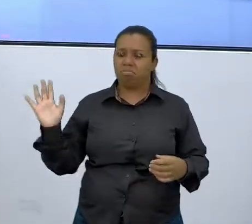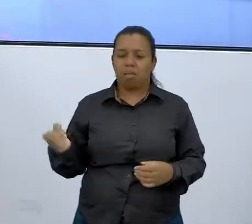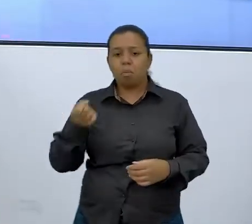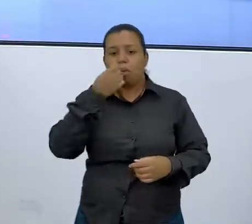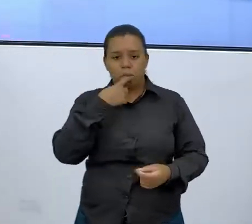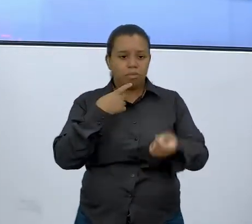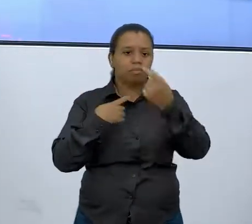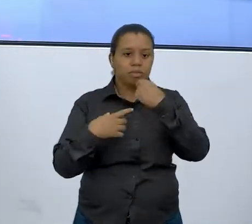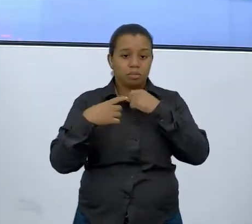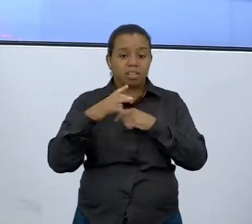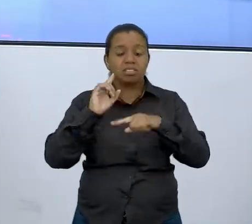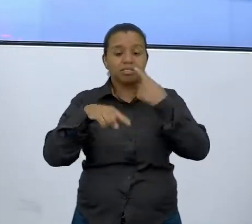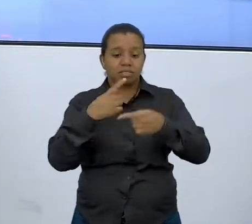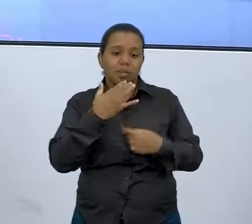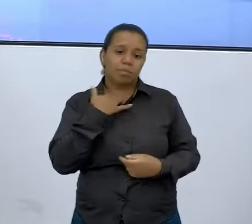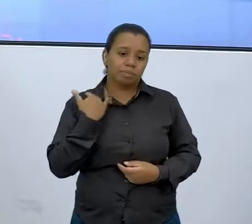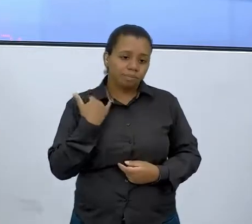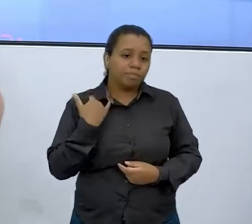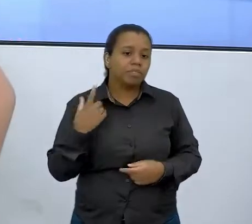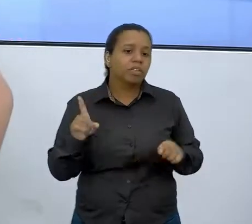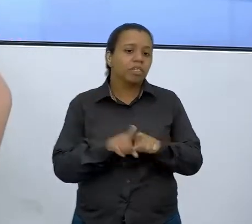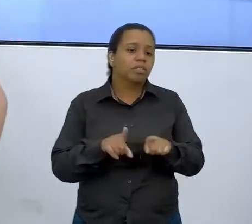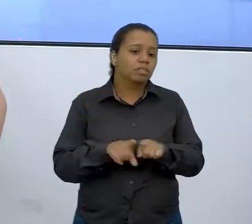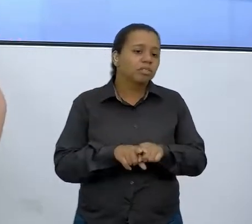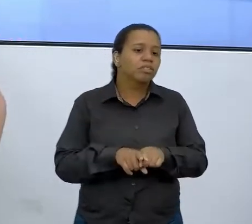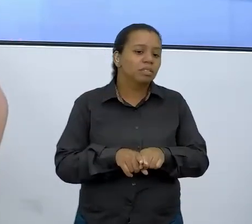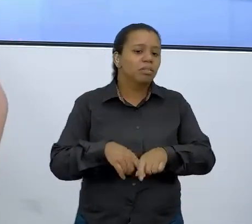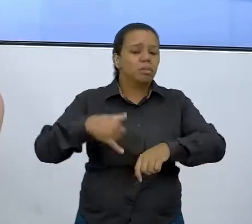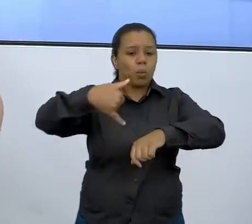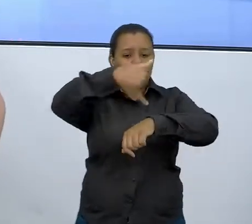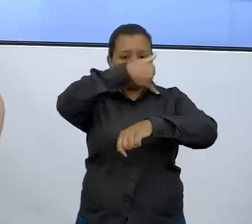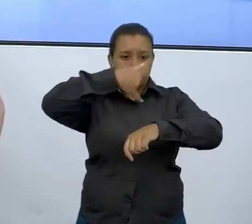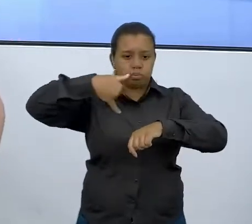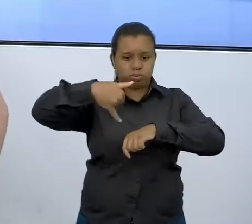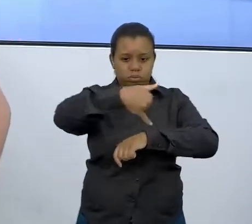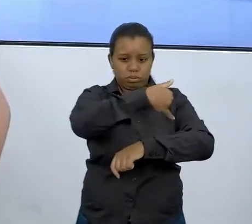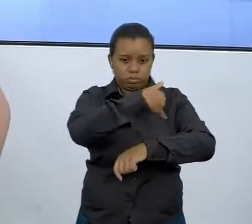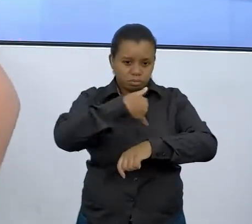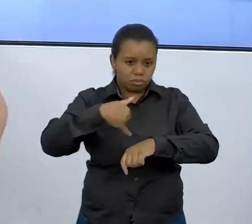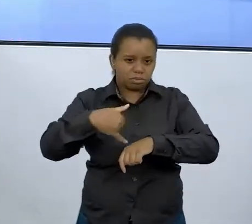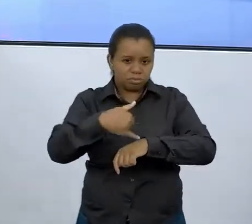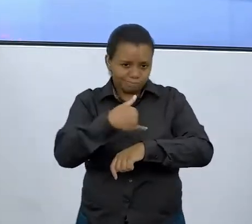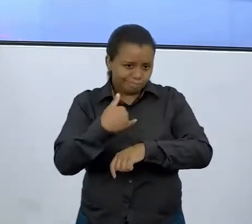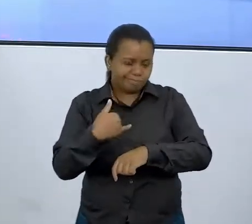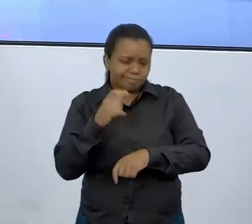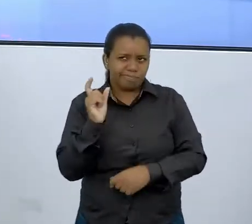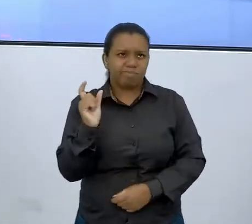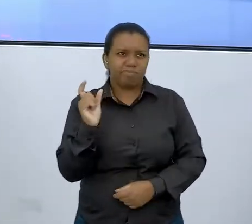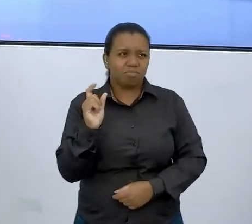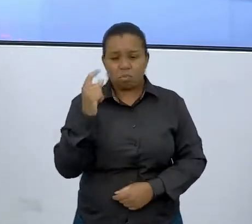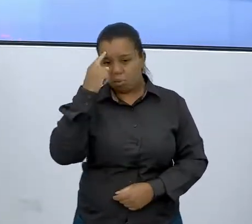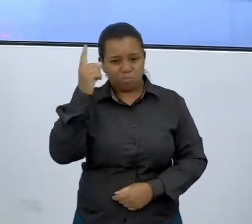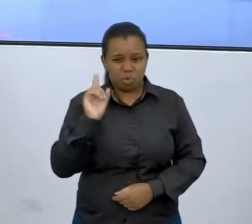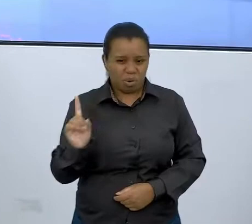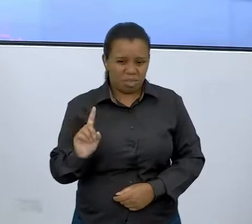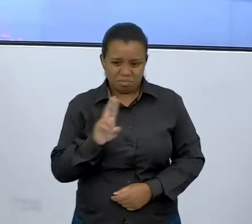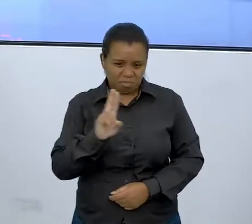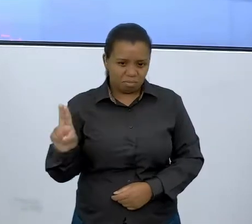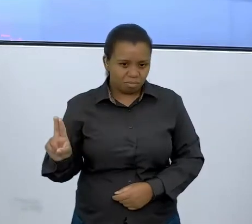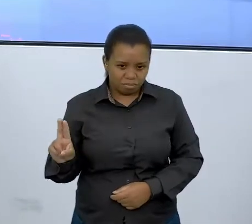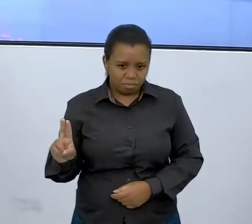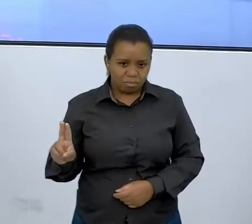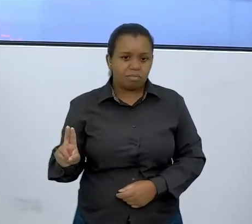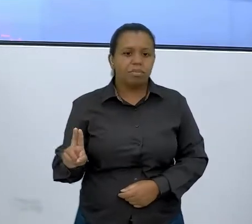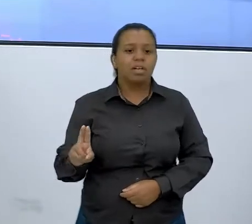legalizados, como a aplicação de óleo. Tem um nome do óleo, eu nunca lembro o nome do óleo, porque é uma sigla. Então, aquele óleo